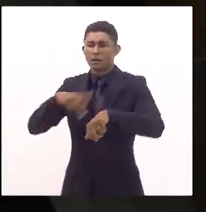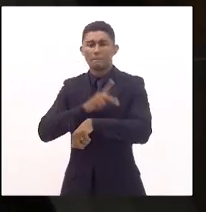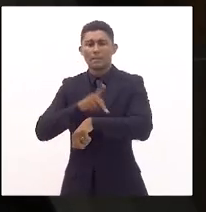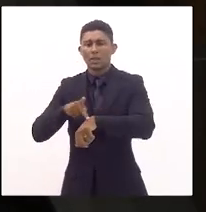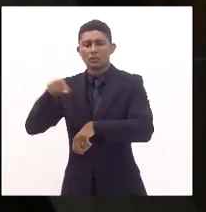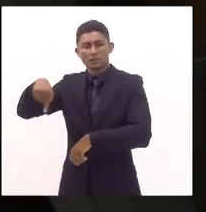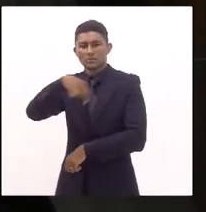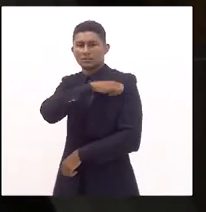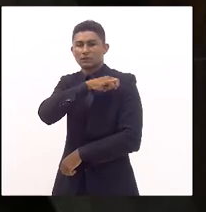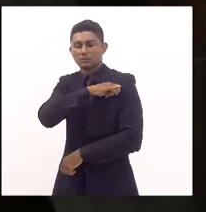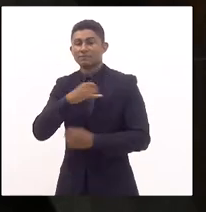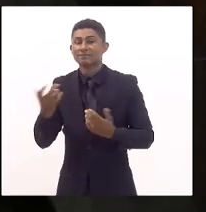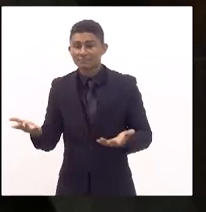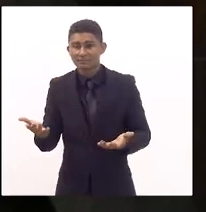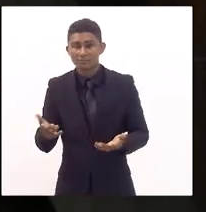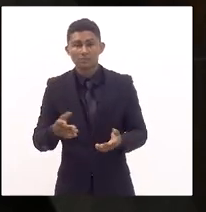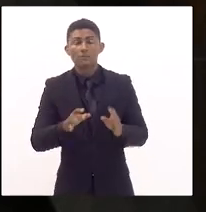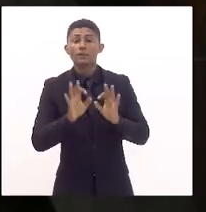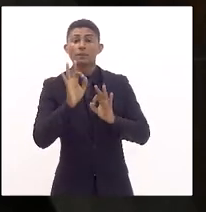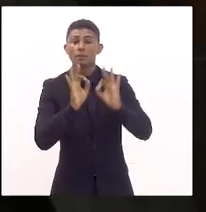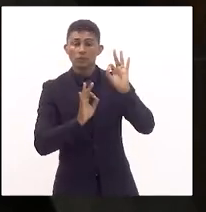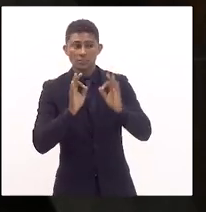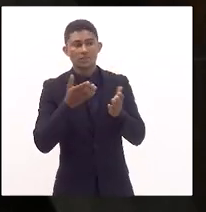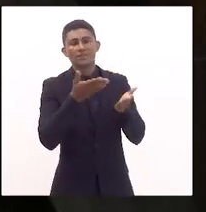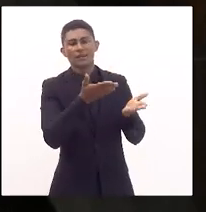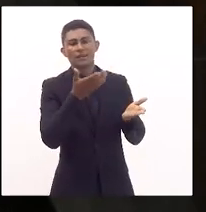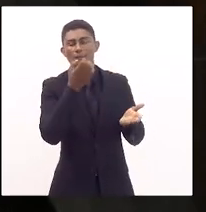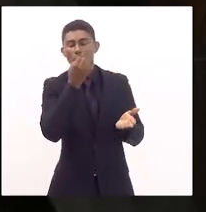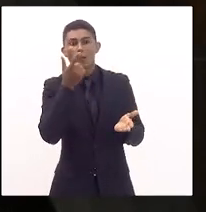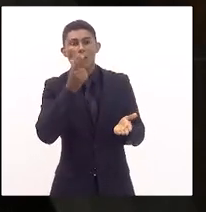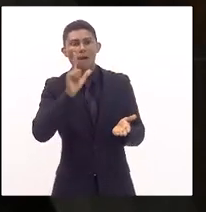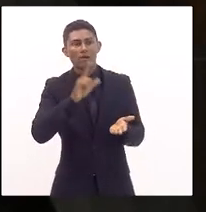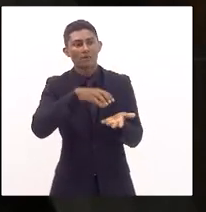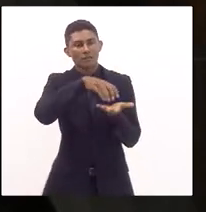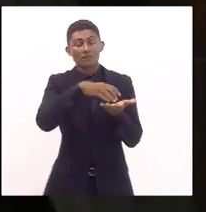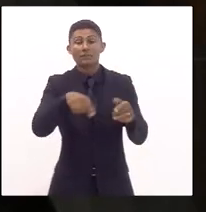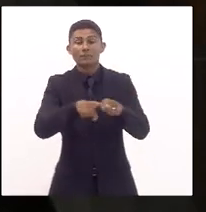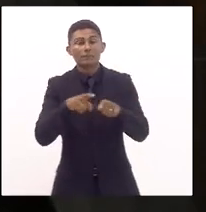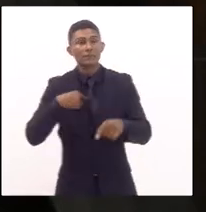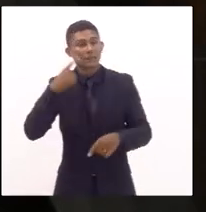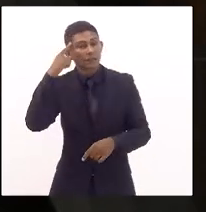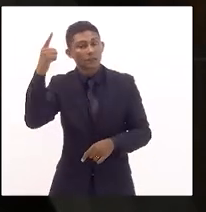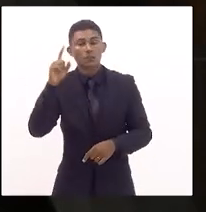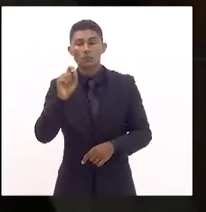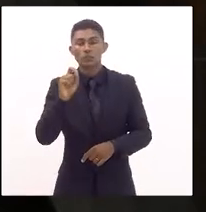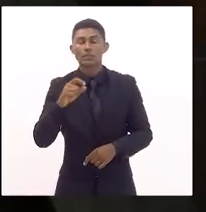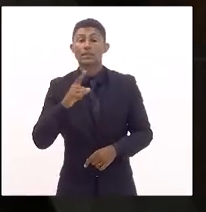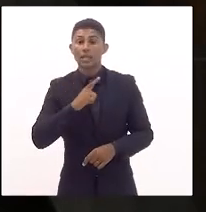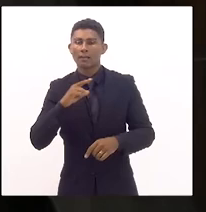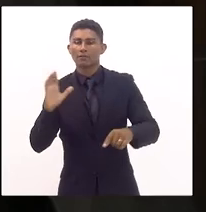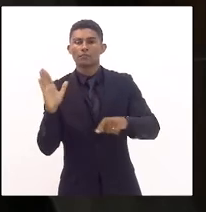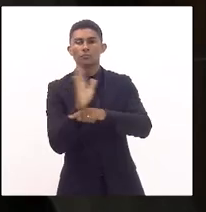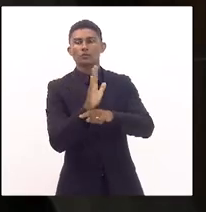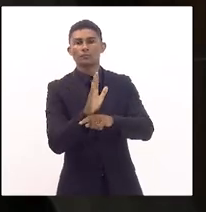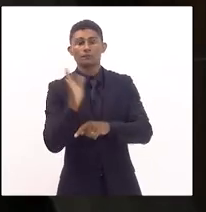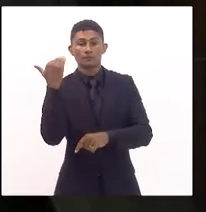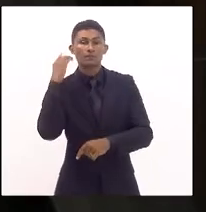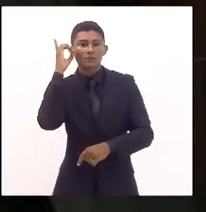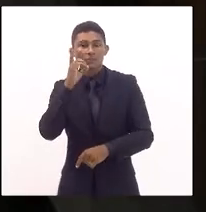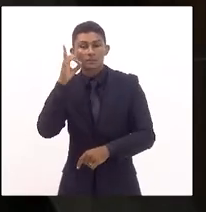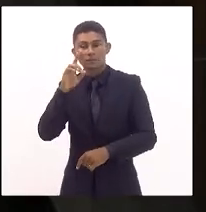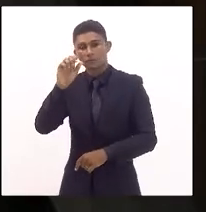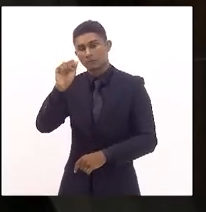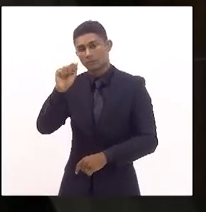Janeiro. Então, falar desse projeto que se consolidou, quero lembrar também da importância que teve a colaboração do então deputado Antônio